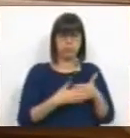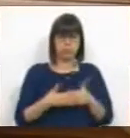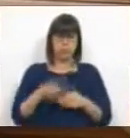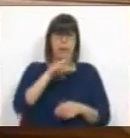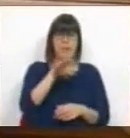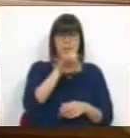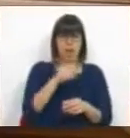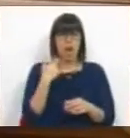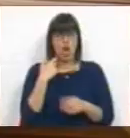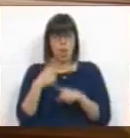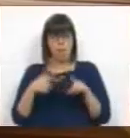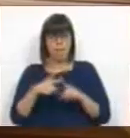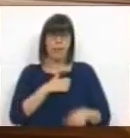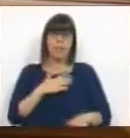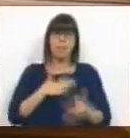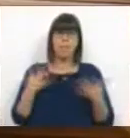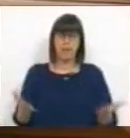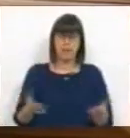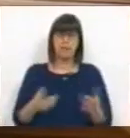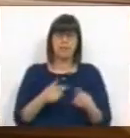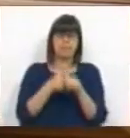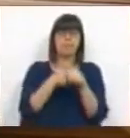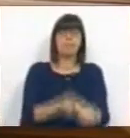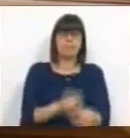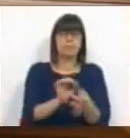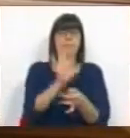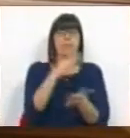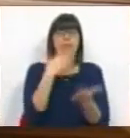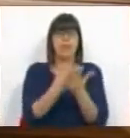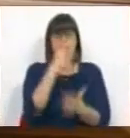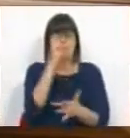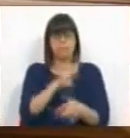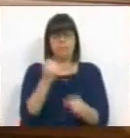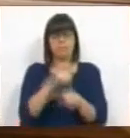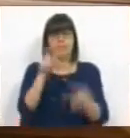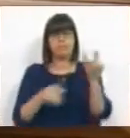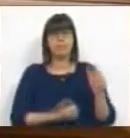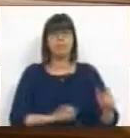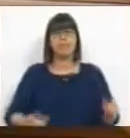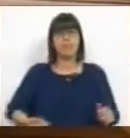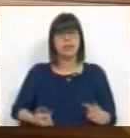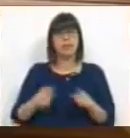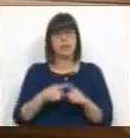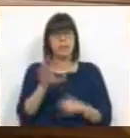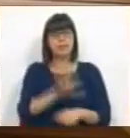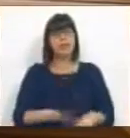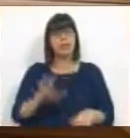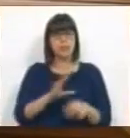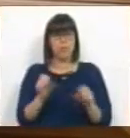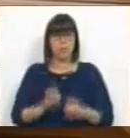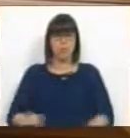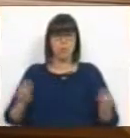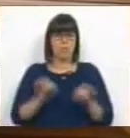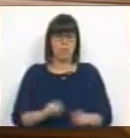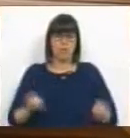de micro, pequenas e médias empresas, e por arrasto lançaram milhares de trabalhadores para o desemprego em regiões onde não